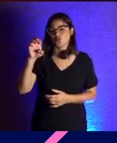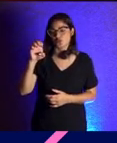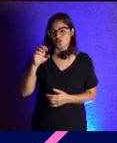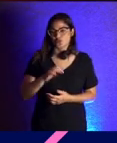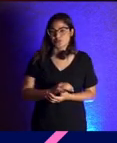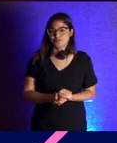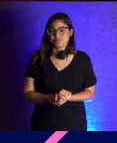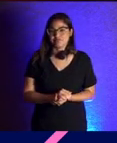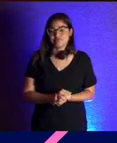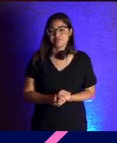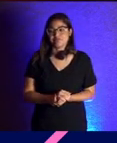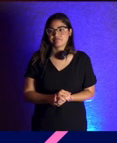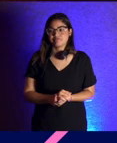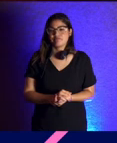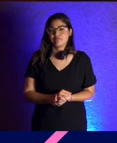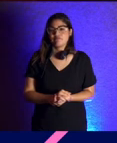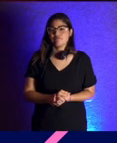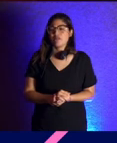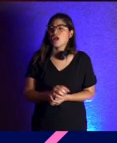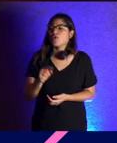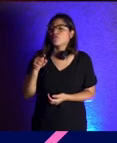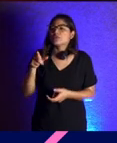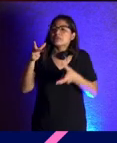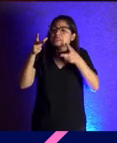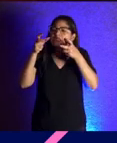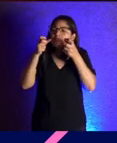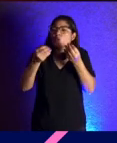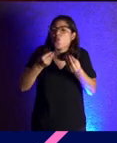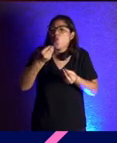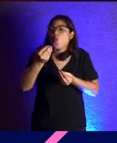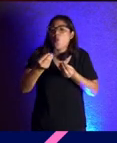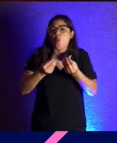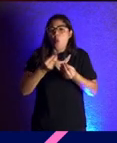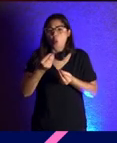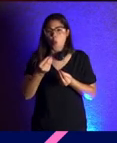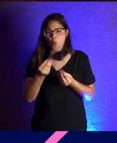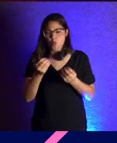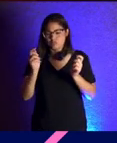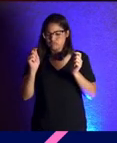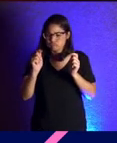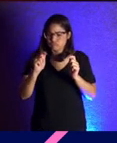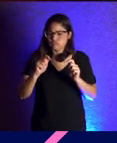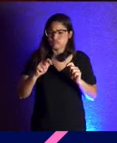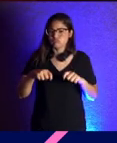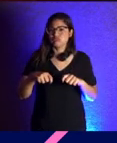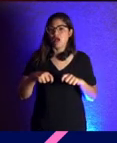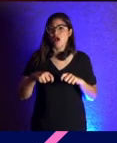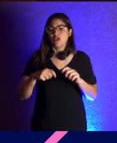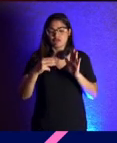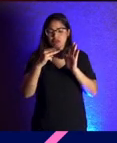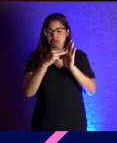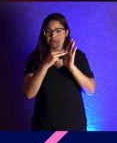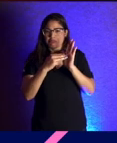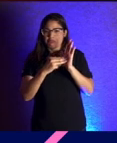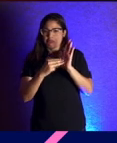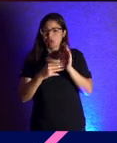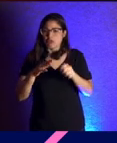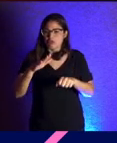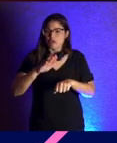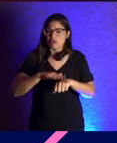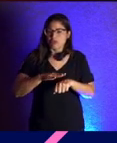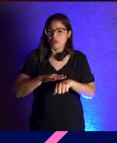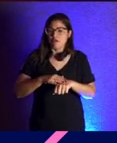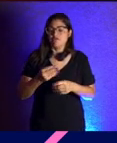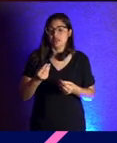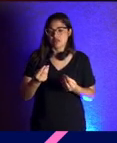Perguntam assim, como você vê a possibilidade de utilizar essa metodologia? E